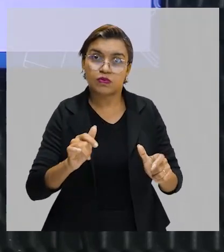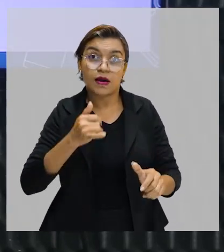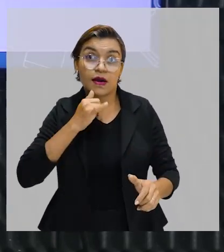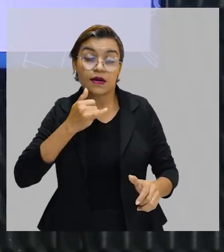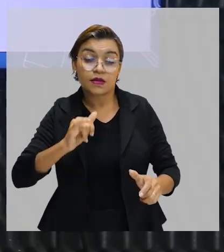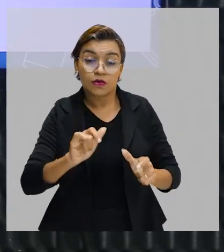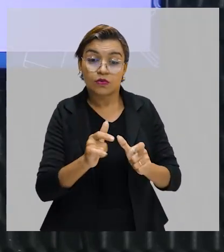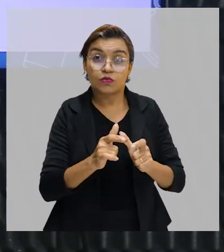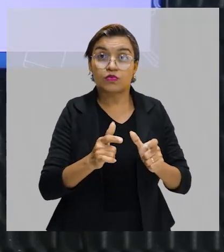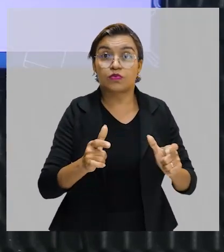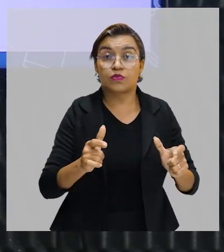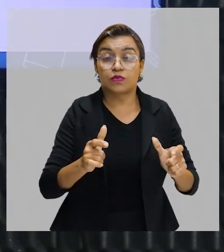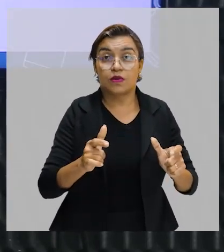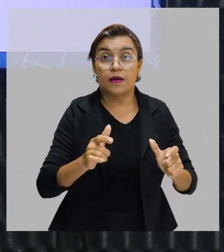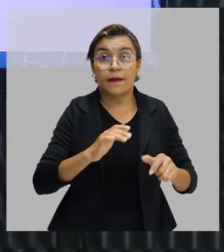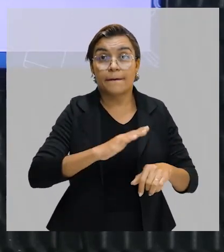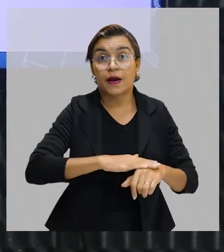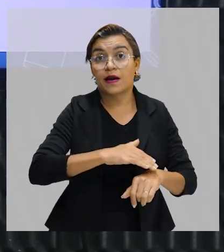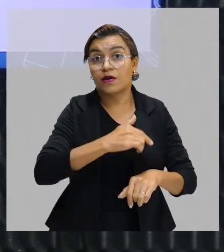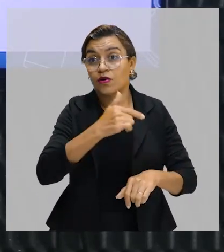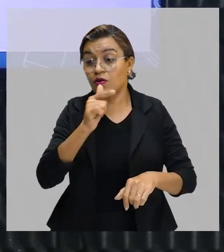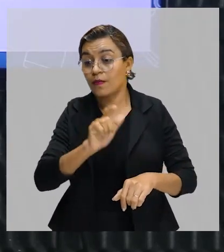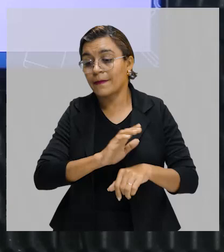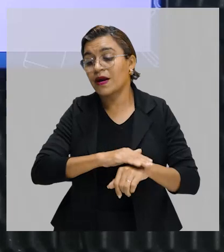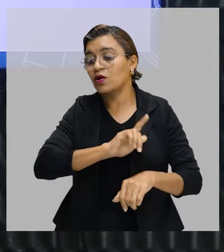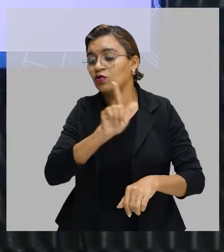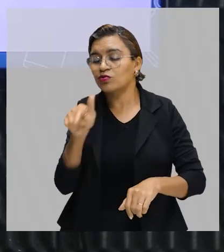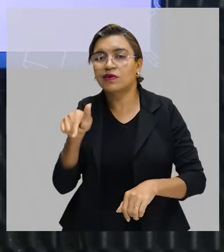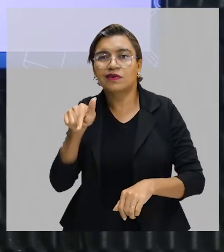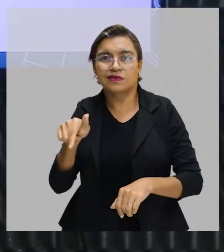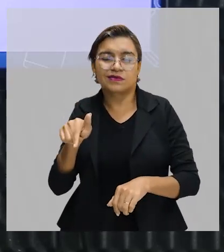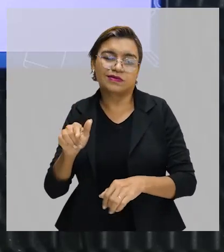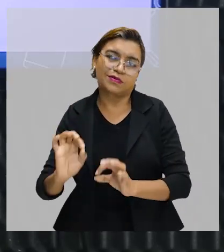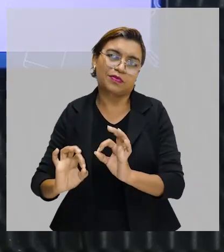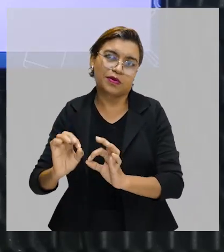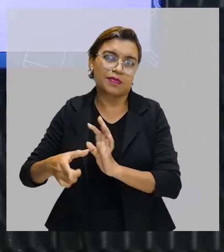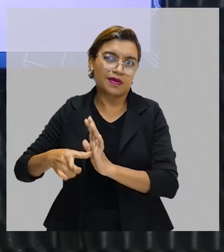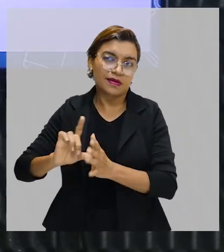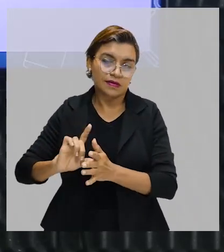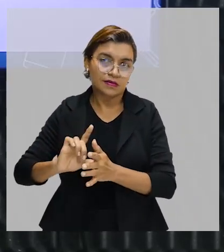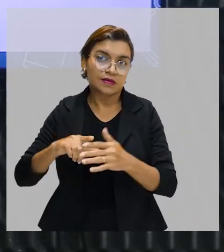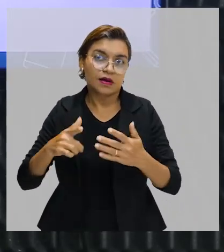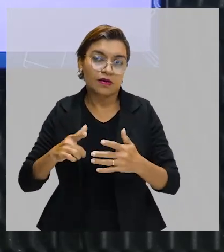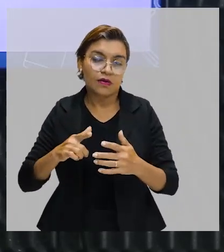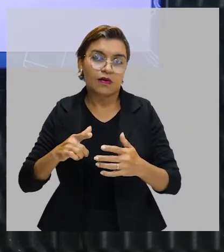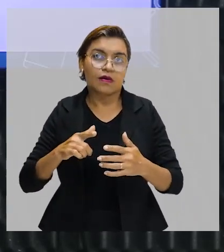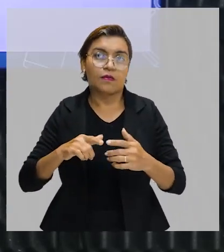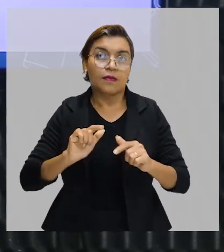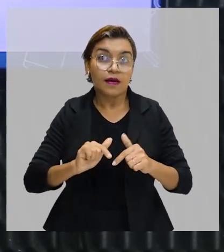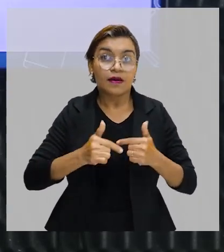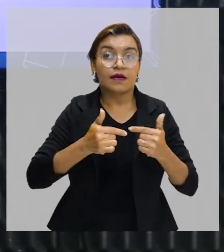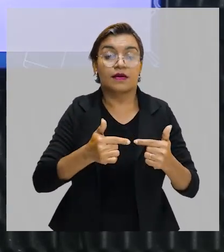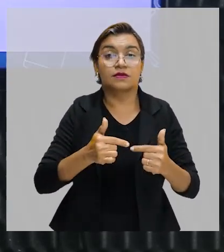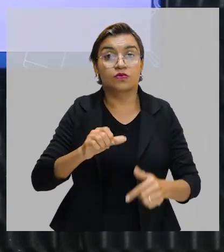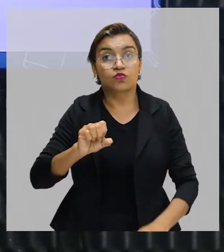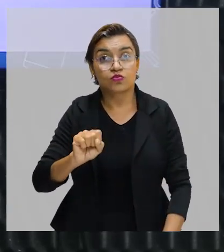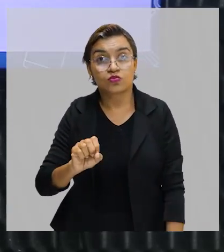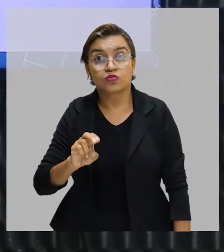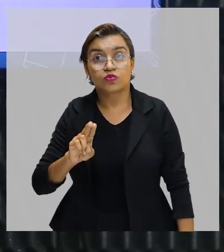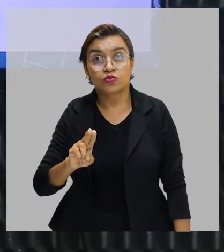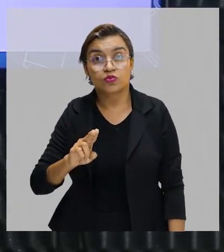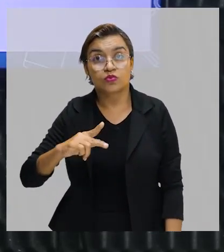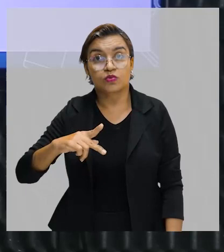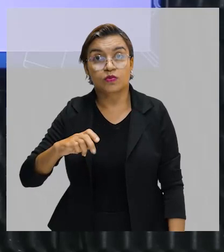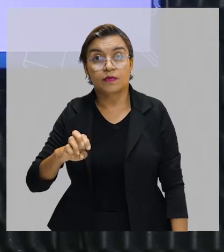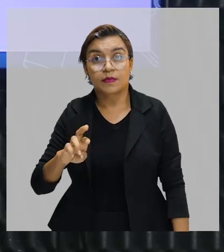maior do que aquilo que eu programei. Então eu vou chamar isso de uma reação supercrítica. Ok?